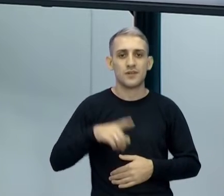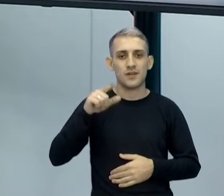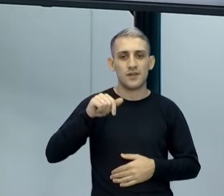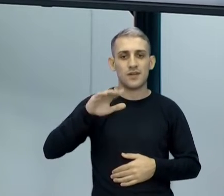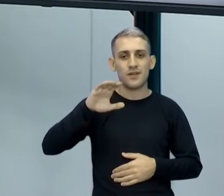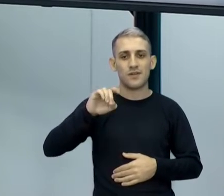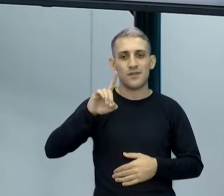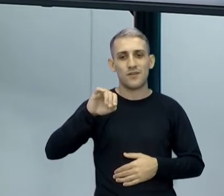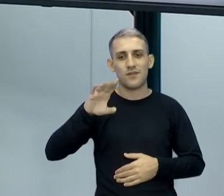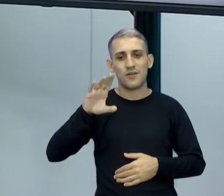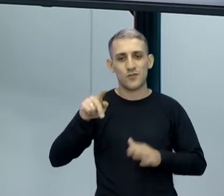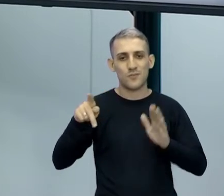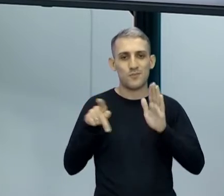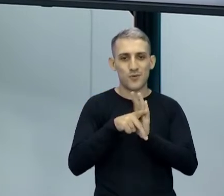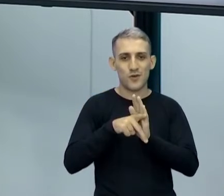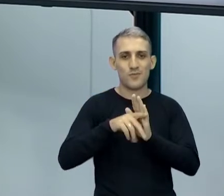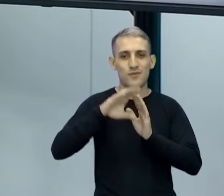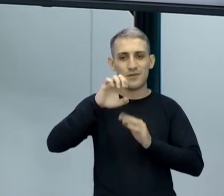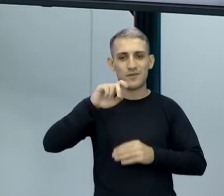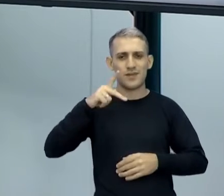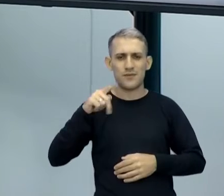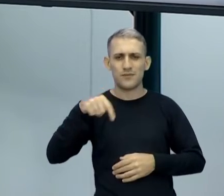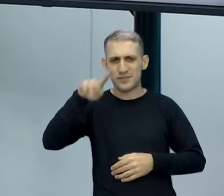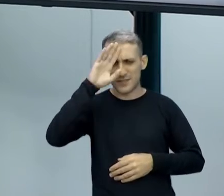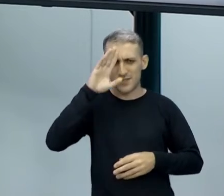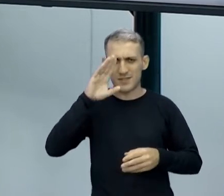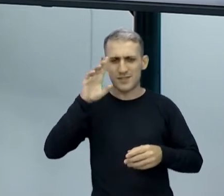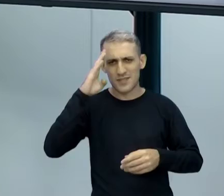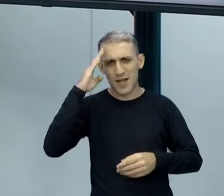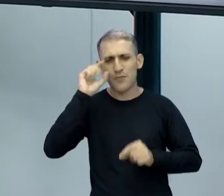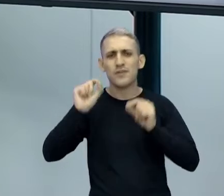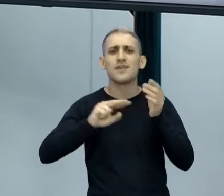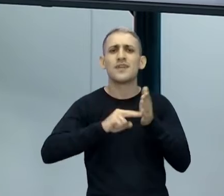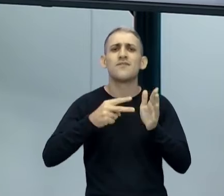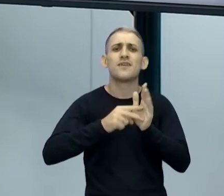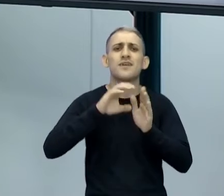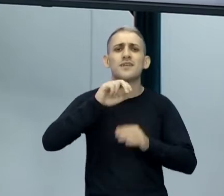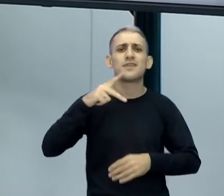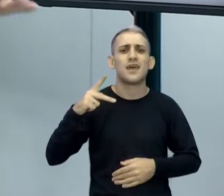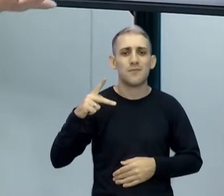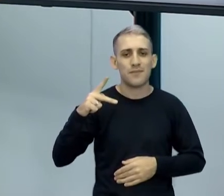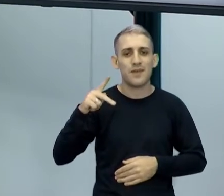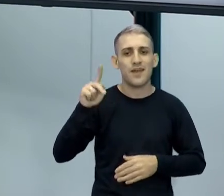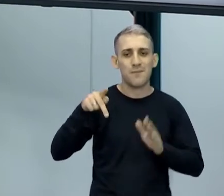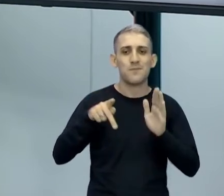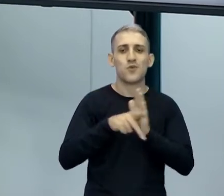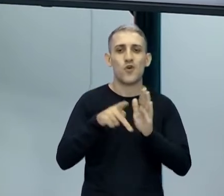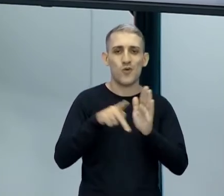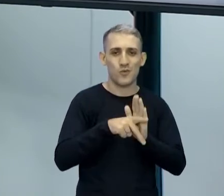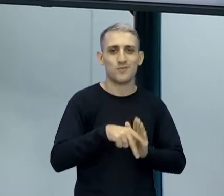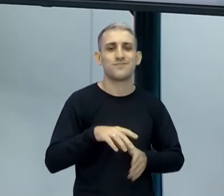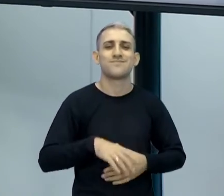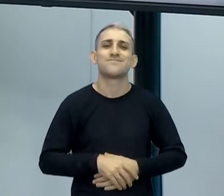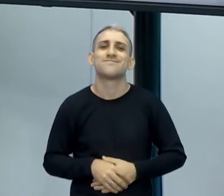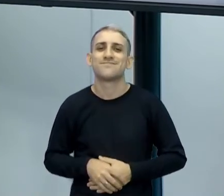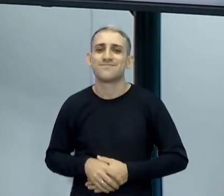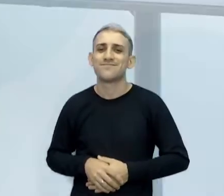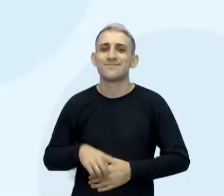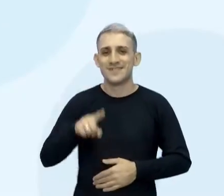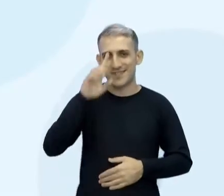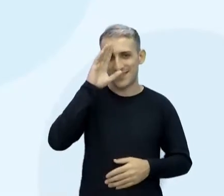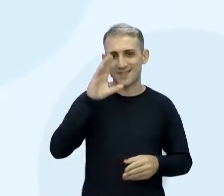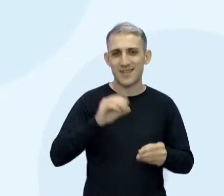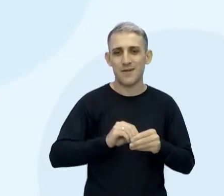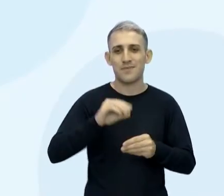de endereçamento postal. Você sabe o que é o código de endereçamento postal? É o CEP, gente. Poxa vida, você sabia